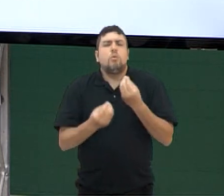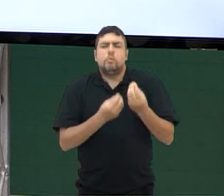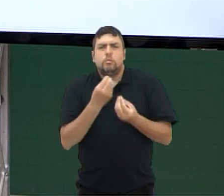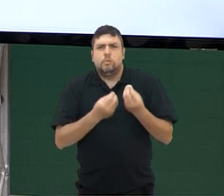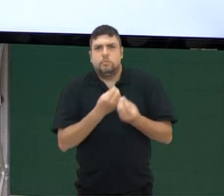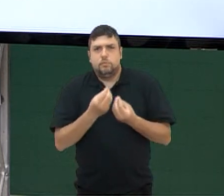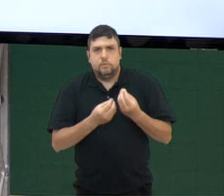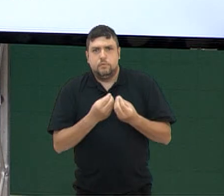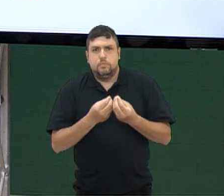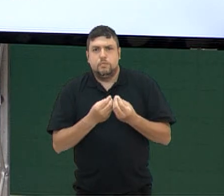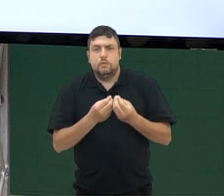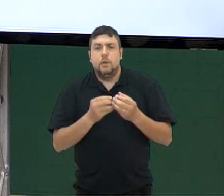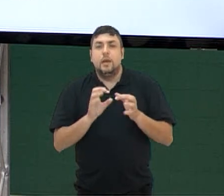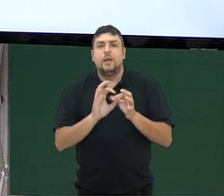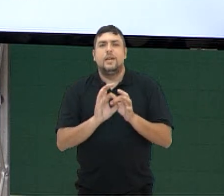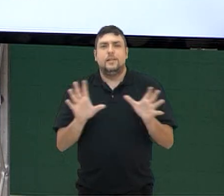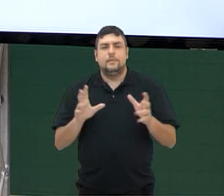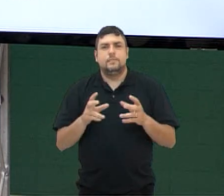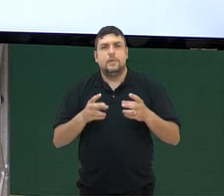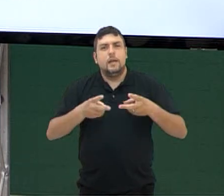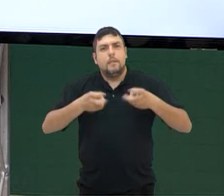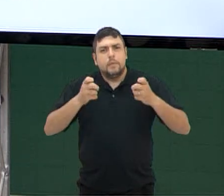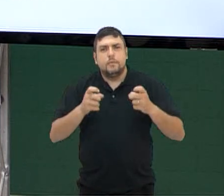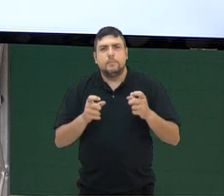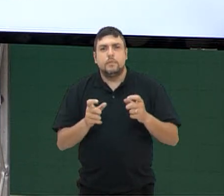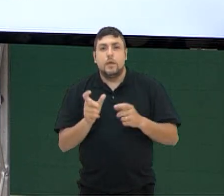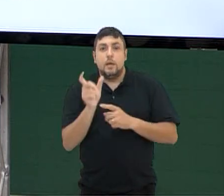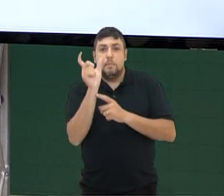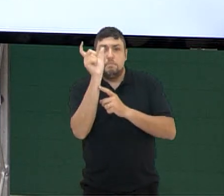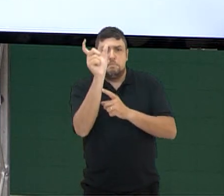trata versos livres, né? Vocês viram que não tem rima,